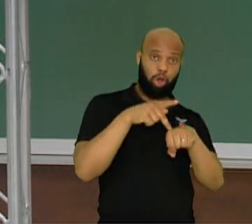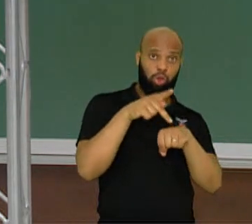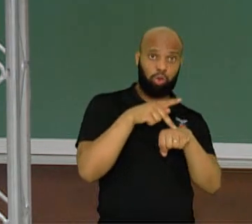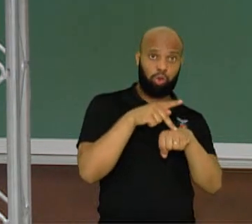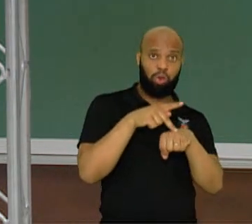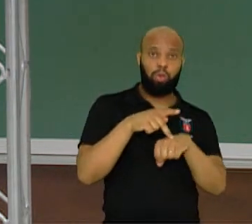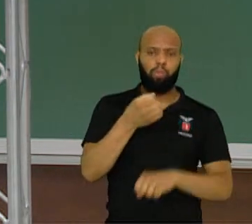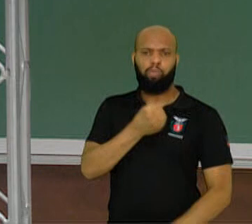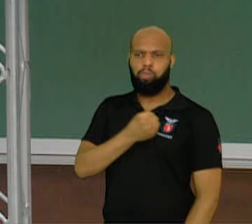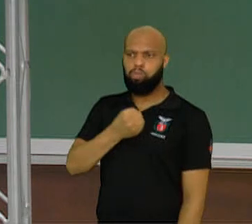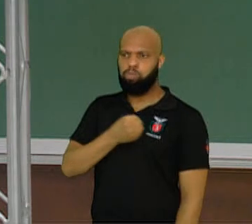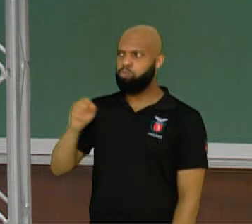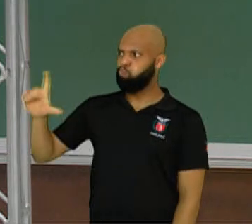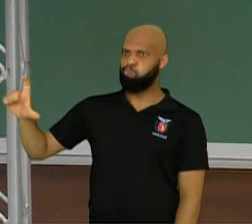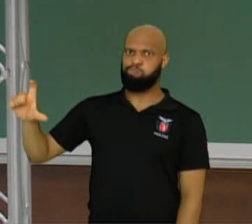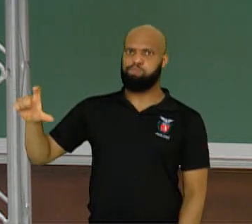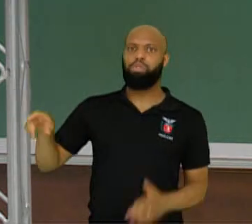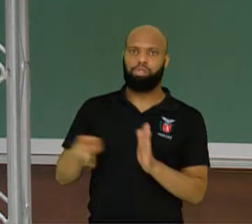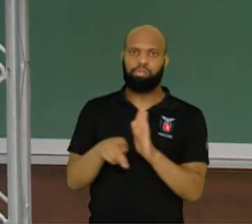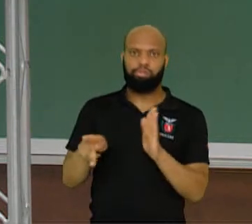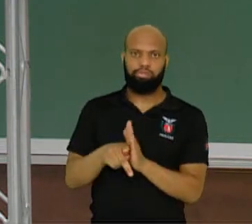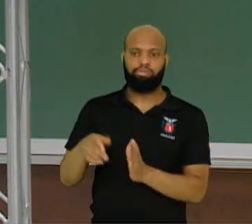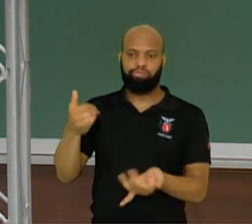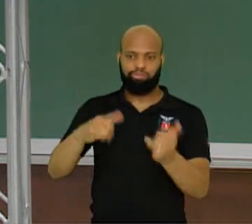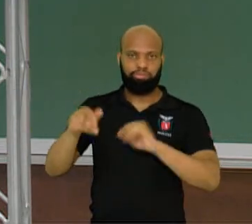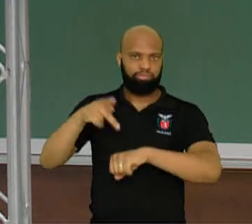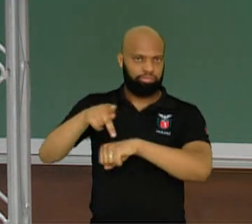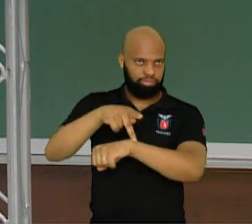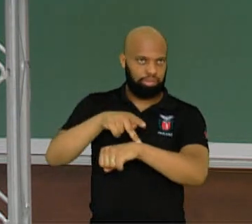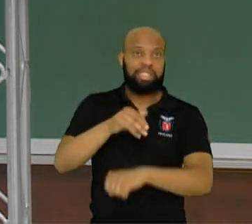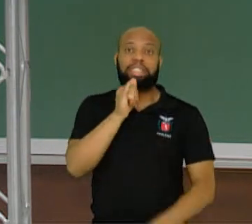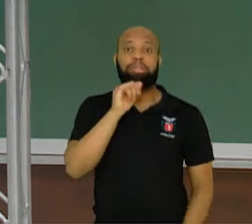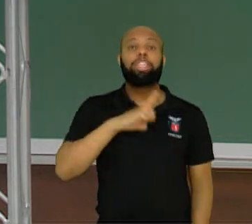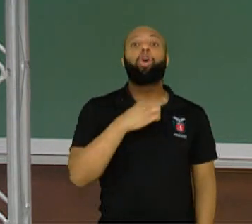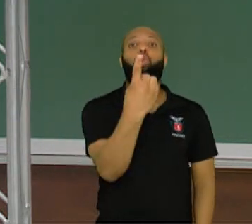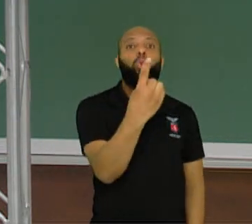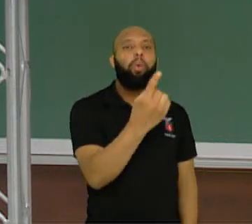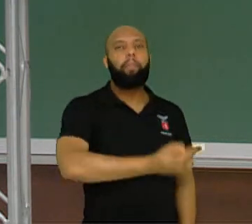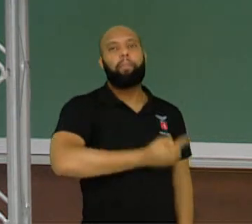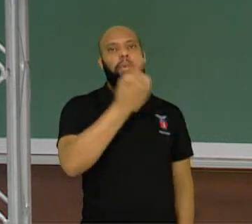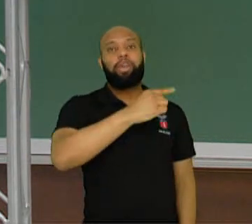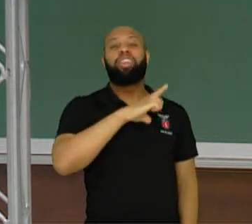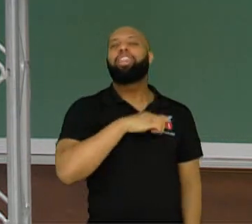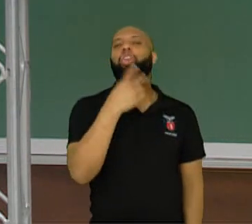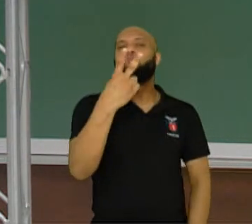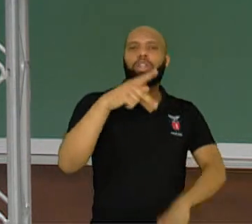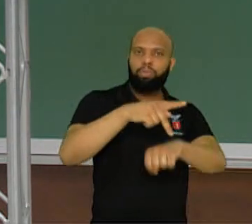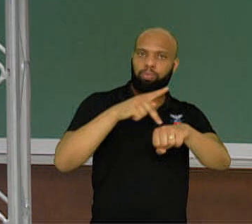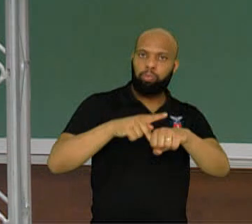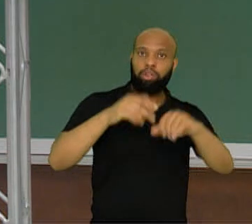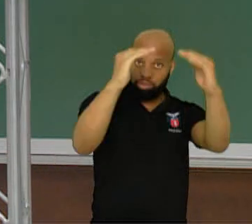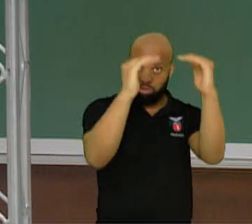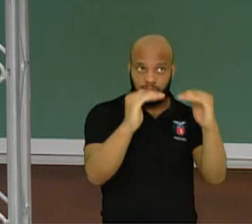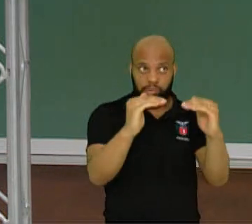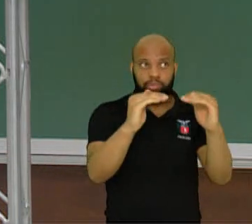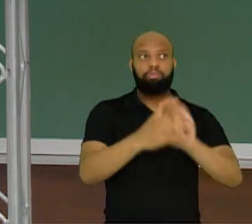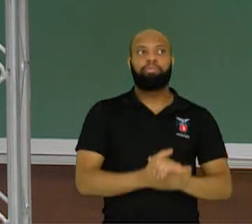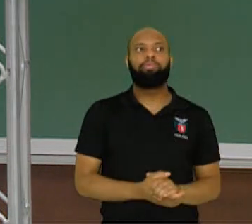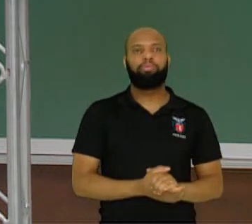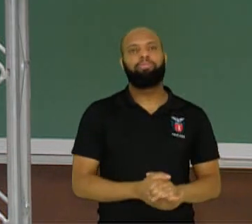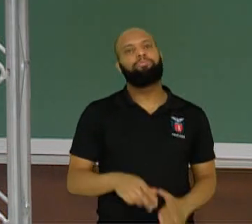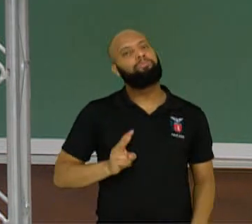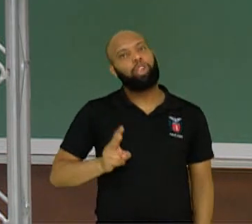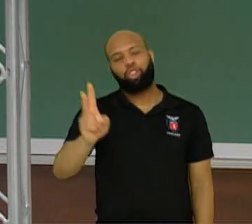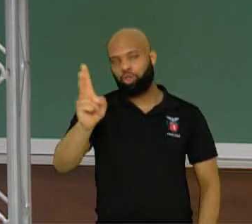para o maior. Então, aquele elemento químico que tem um próton aparece primeiro, o que tem 2 prótons aparece por segundo